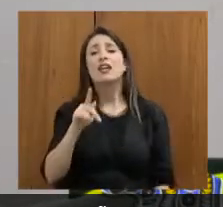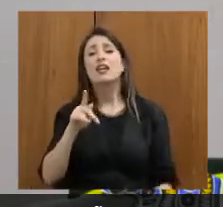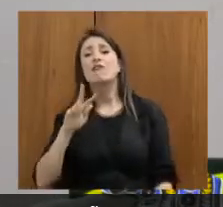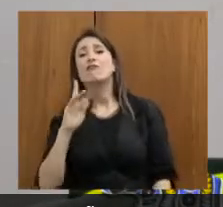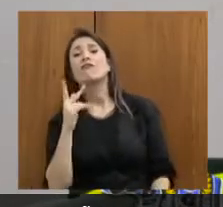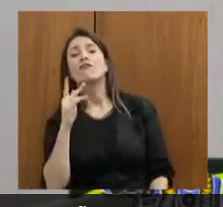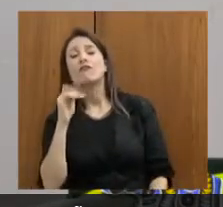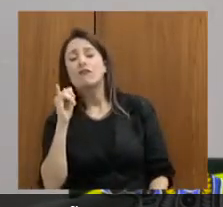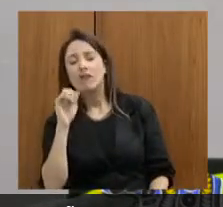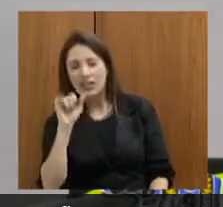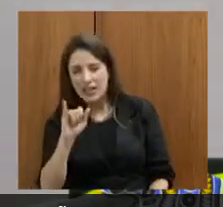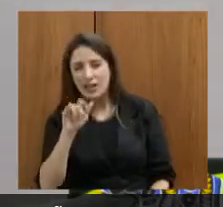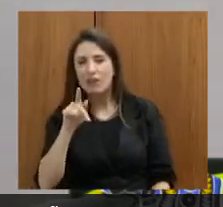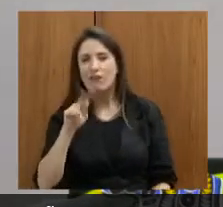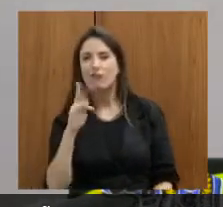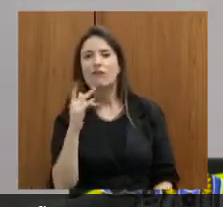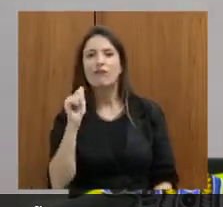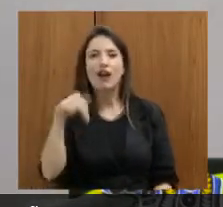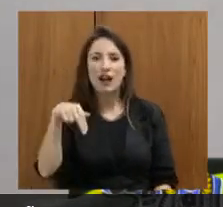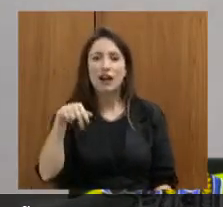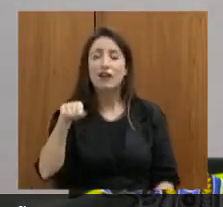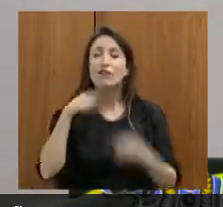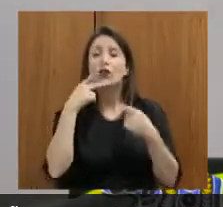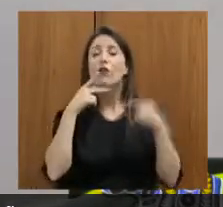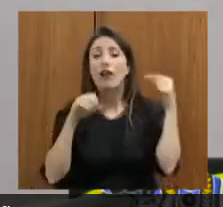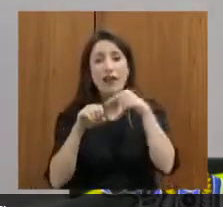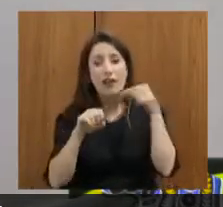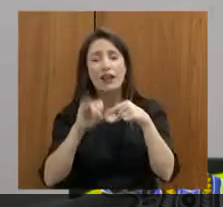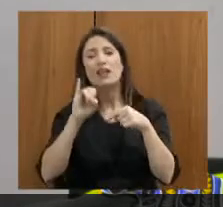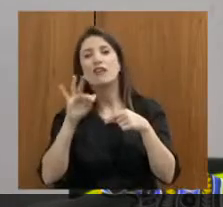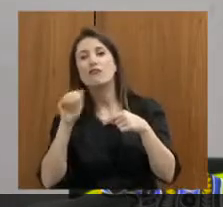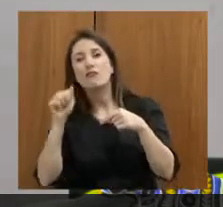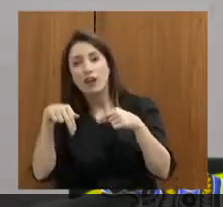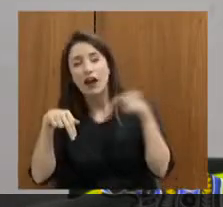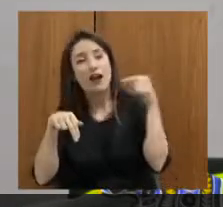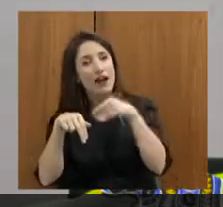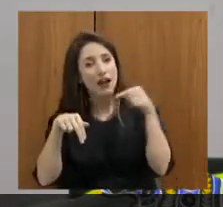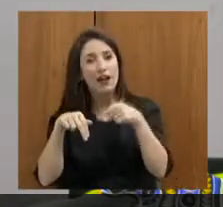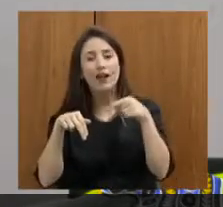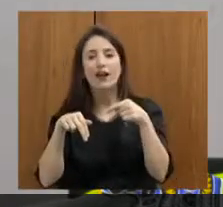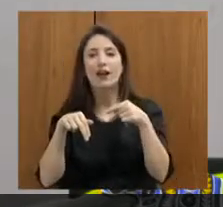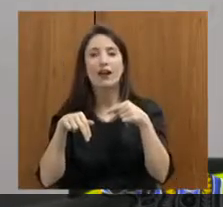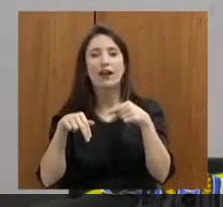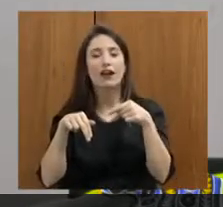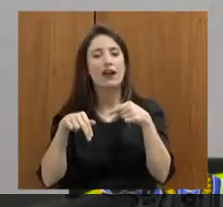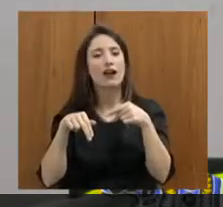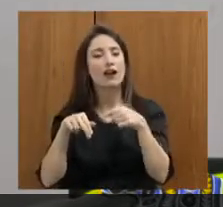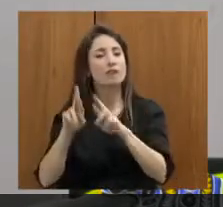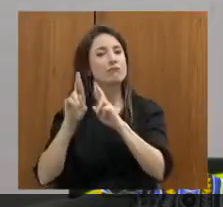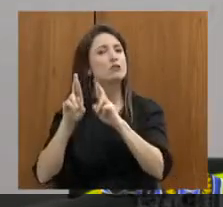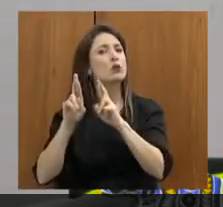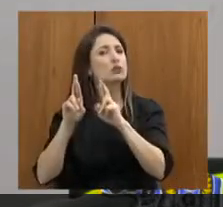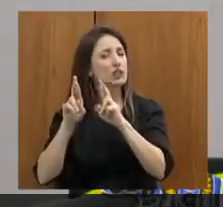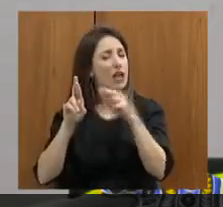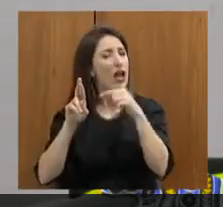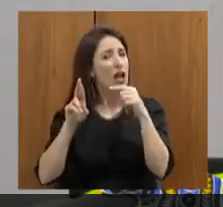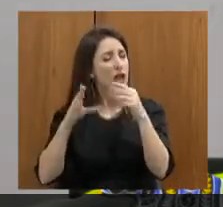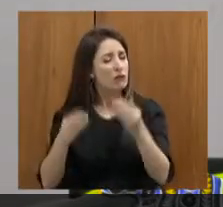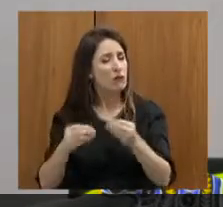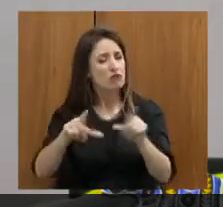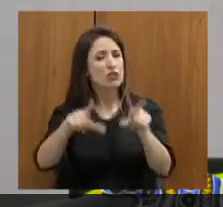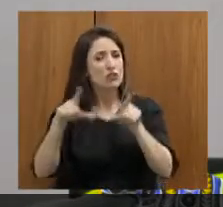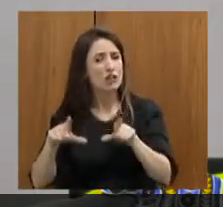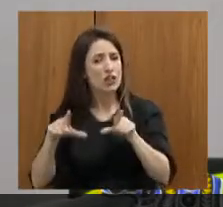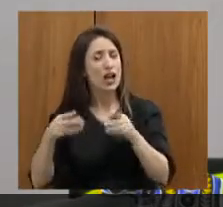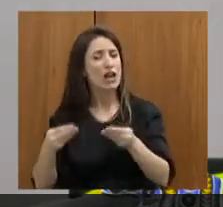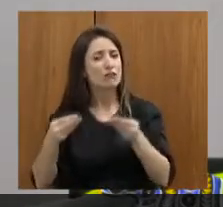tá lá na competência de que era ele que deveria garantir certificado